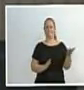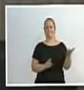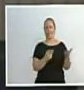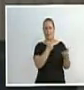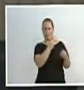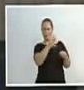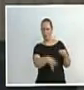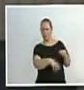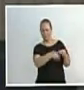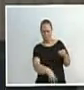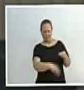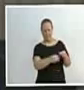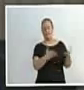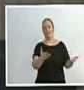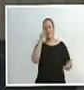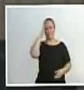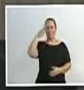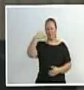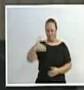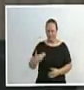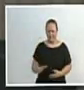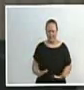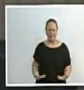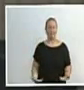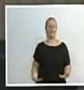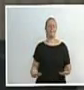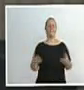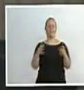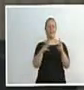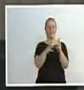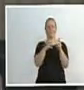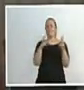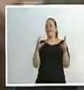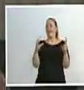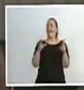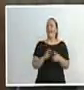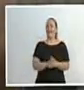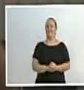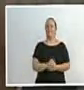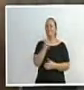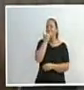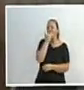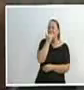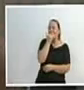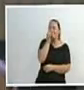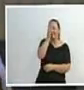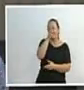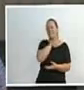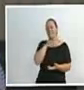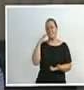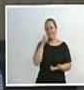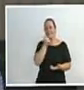na sequência. Não, isso é uma homenagem que se faz à nossa querida velha grande. Peço desculpa, vereador César Sim, eu estava aqui